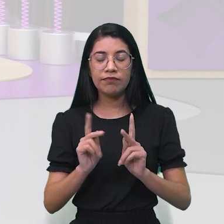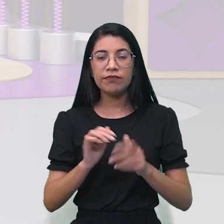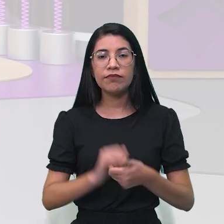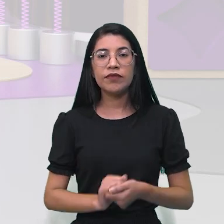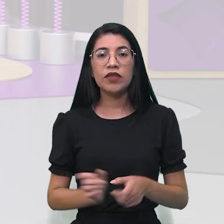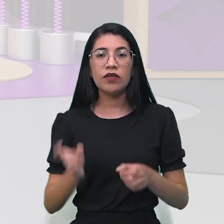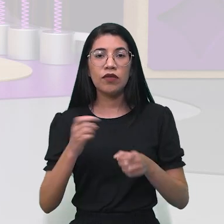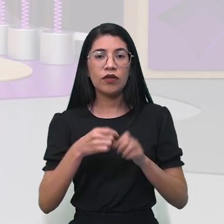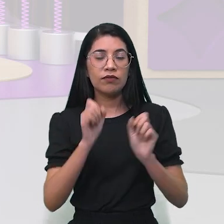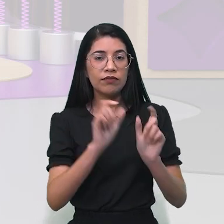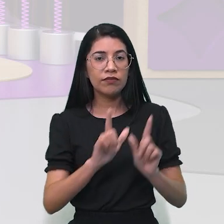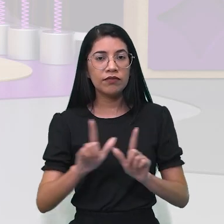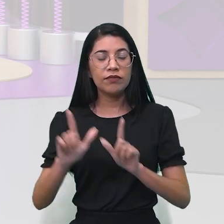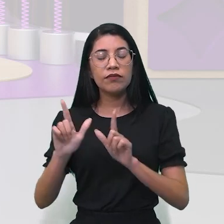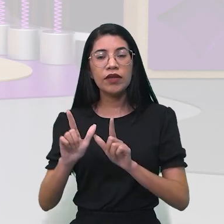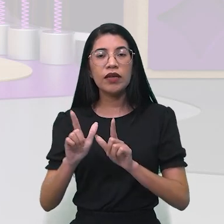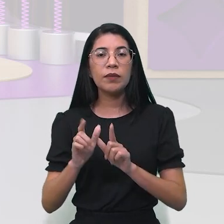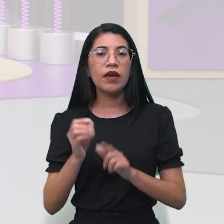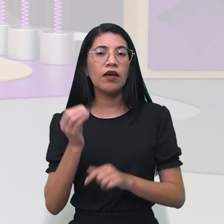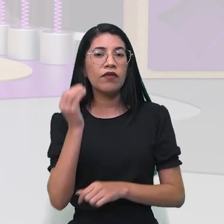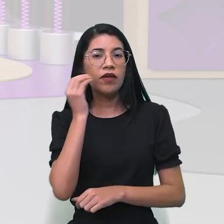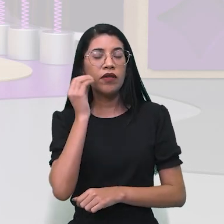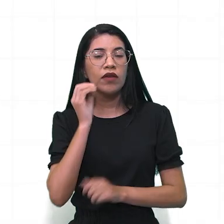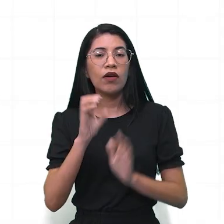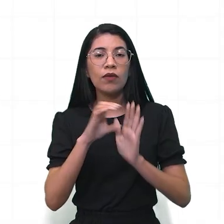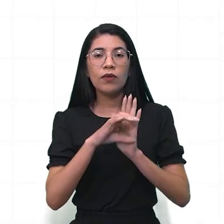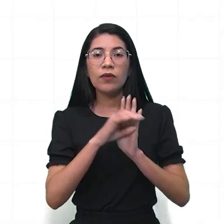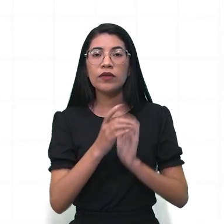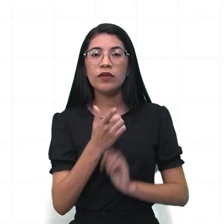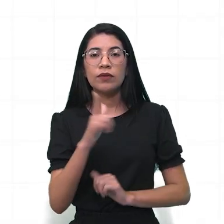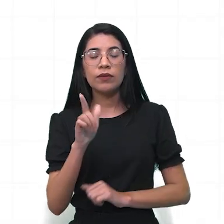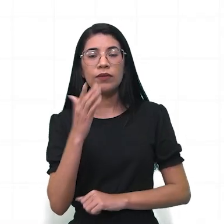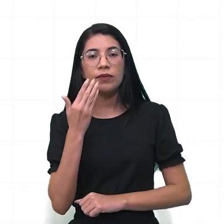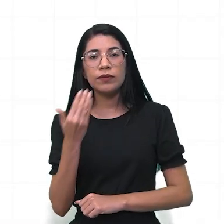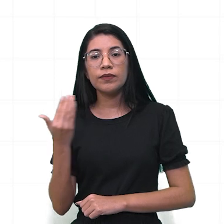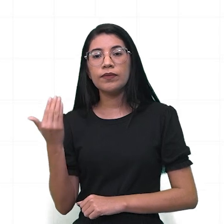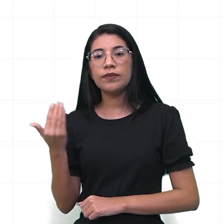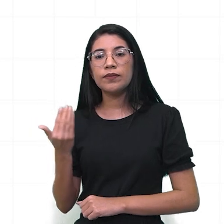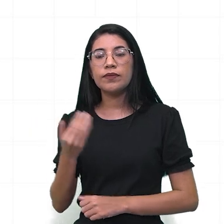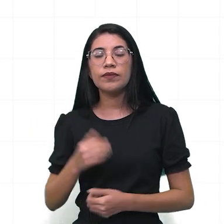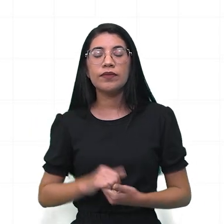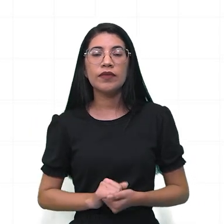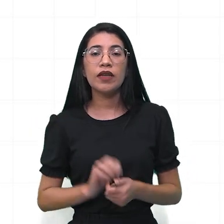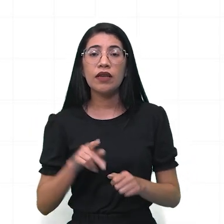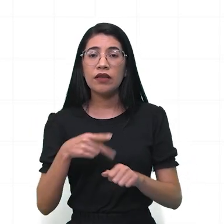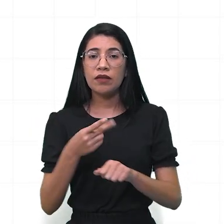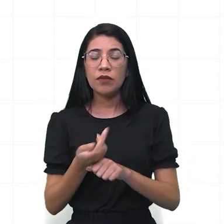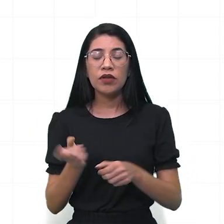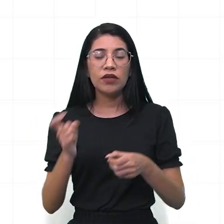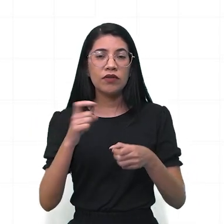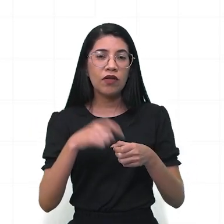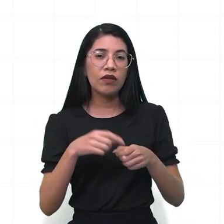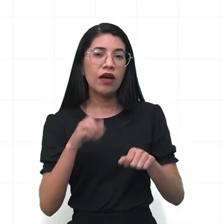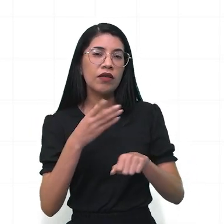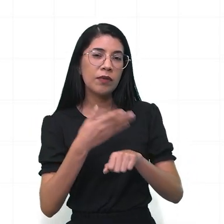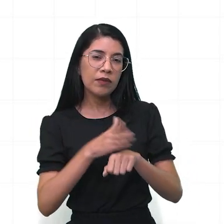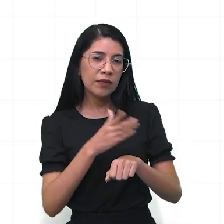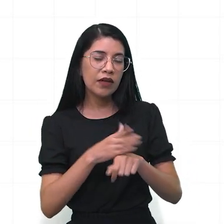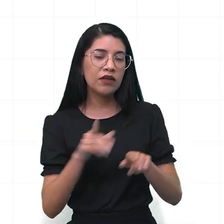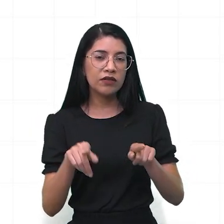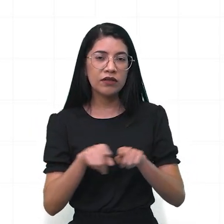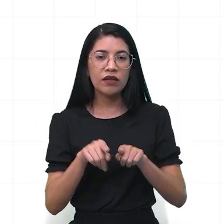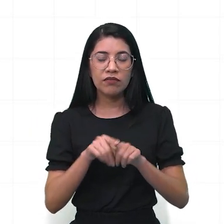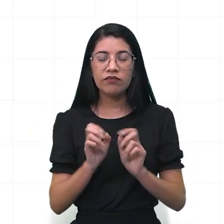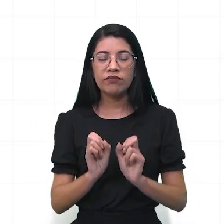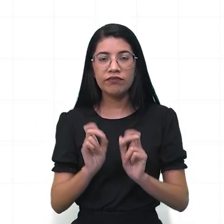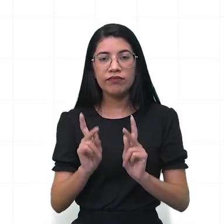Vamos voltar para a nossa cartela, para a gente ver mais uma definição ali. Em seguida a gente vai fazer alguns exemplos práticos,